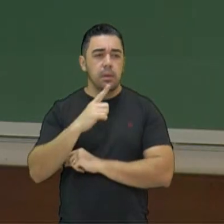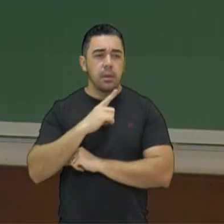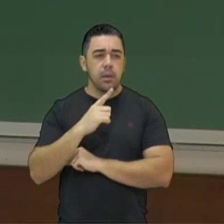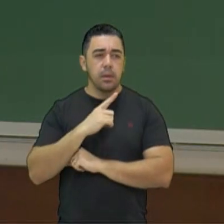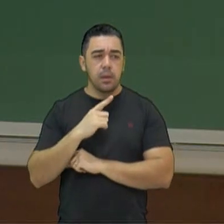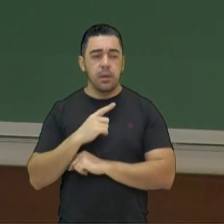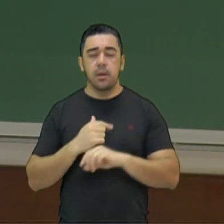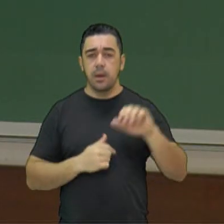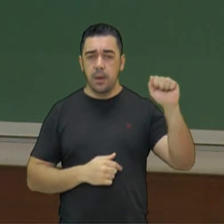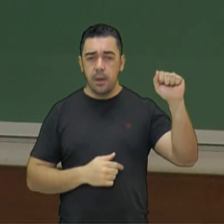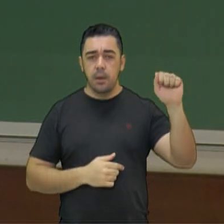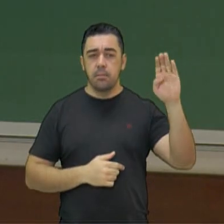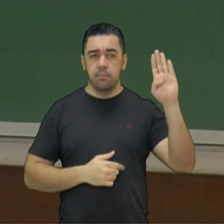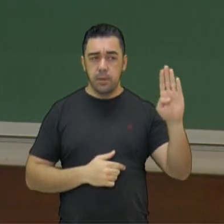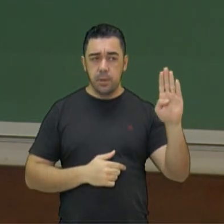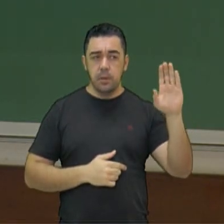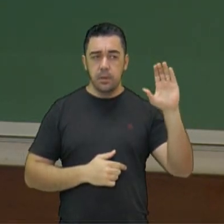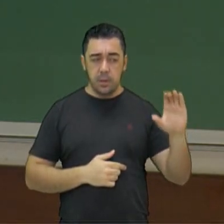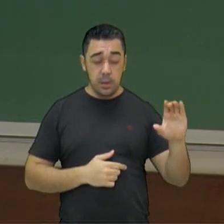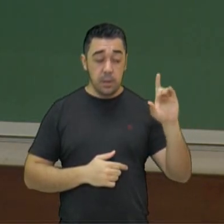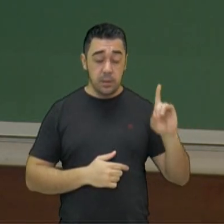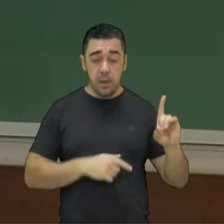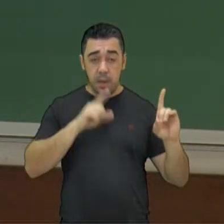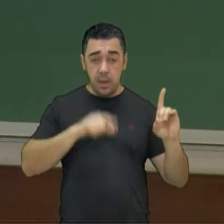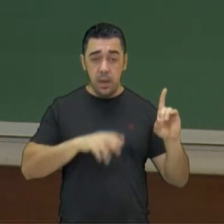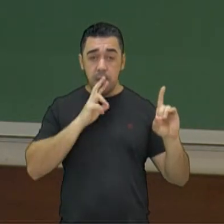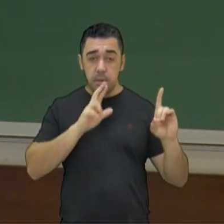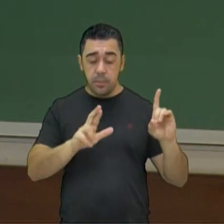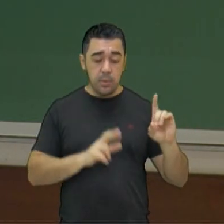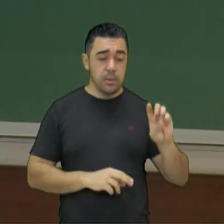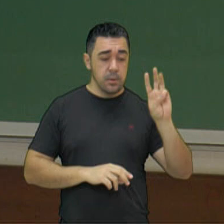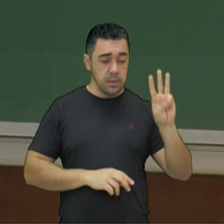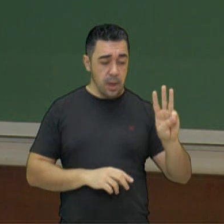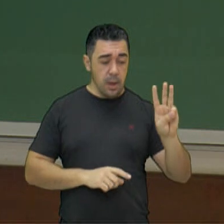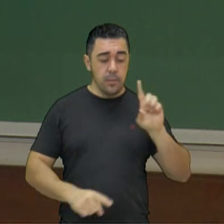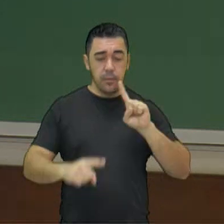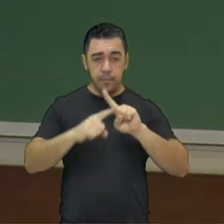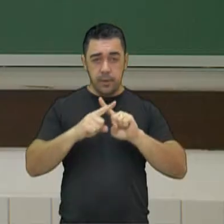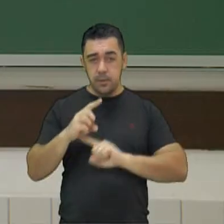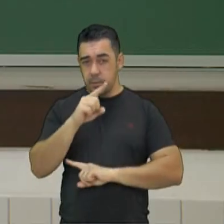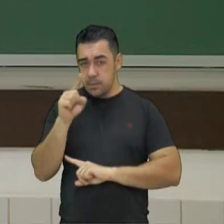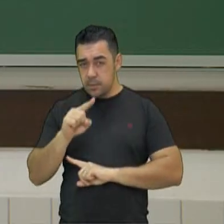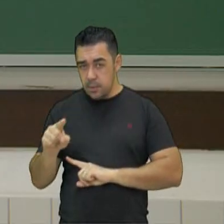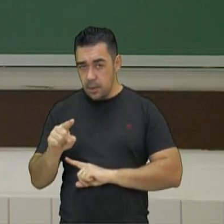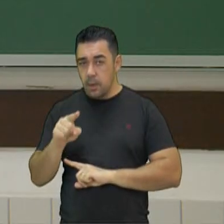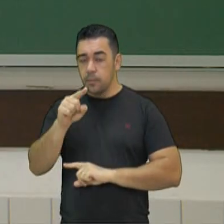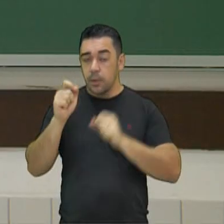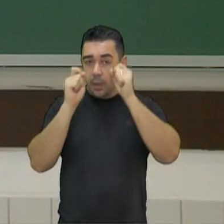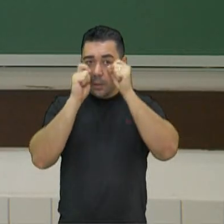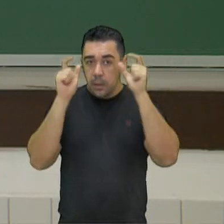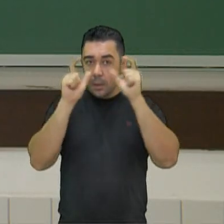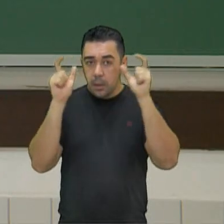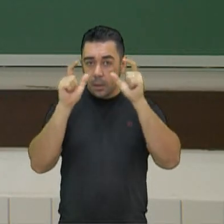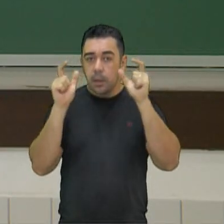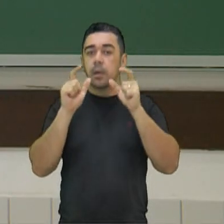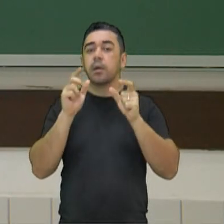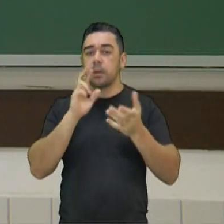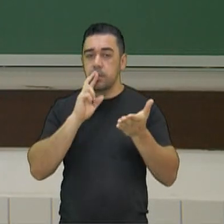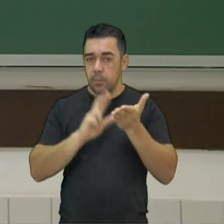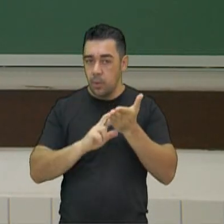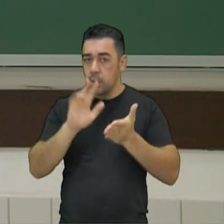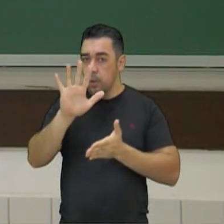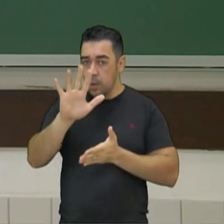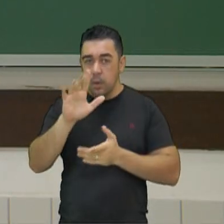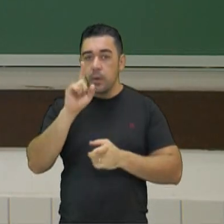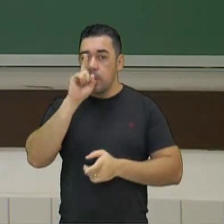qual dessas alternativas representa a multiplicação de W por Z? Com bastante atenção, não vão